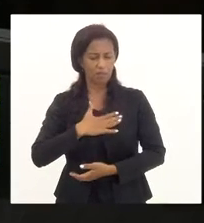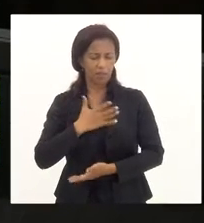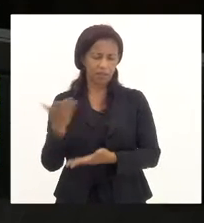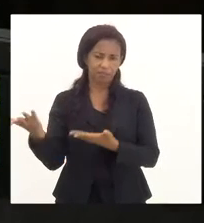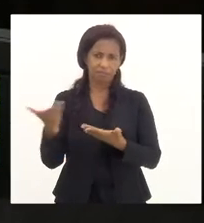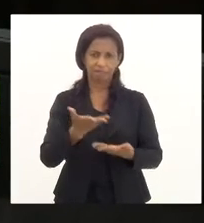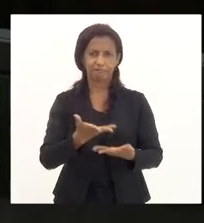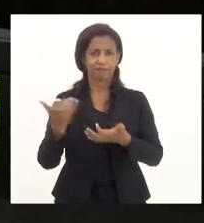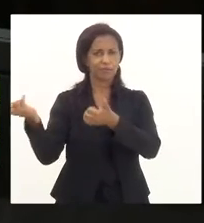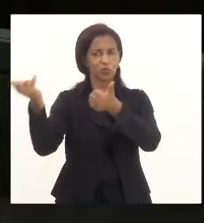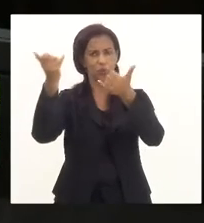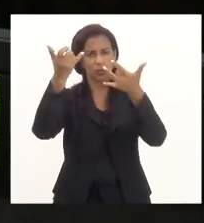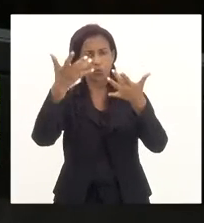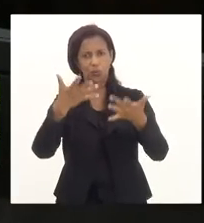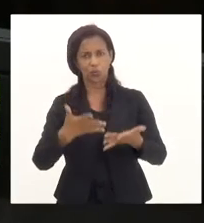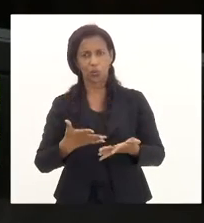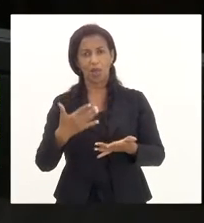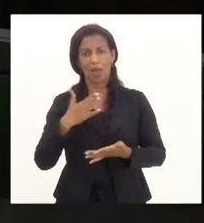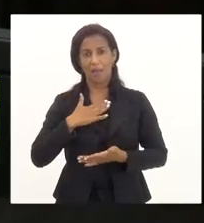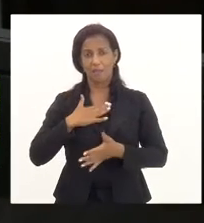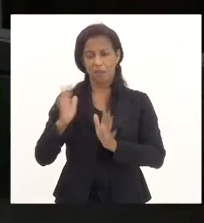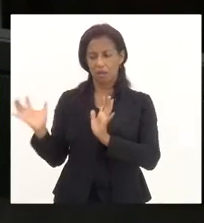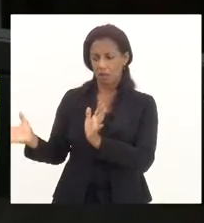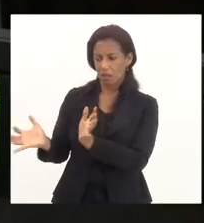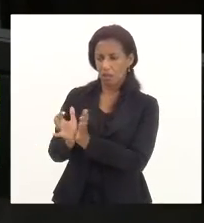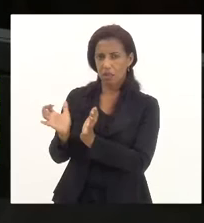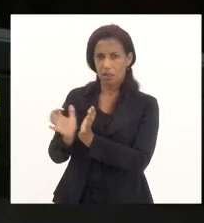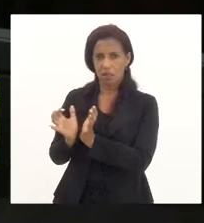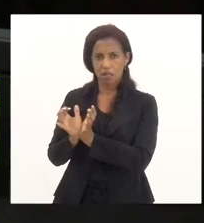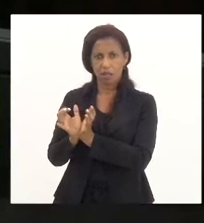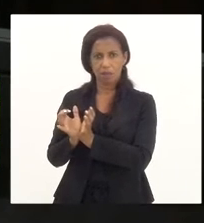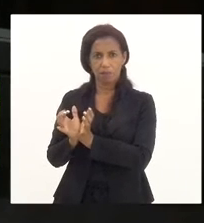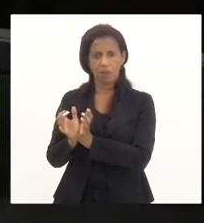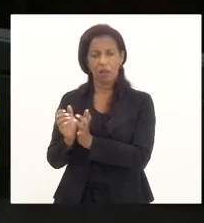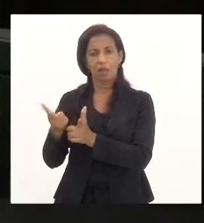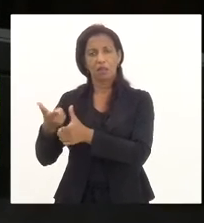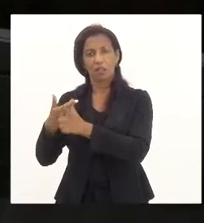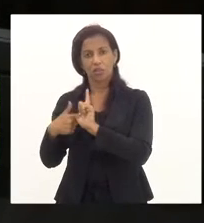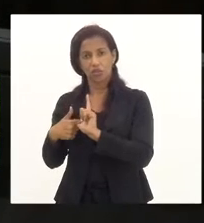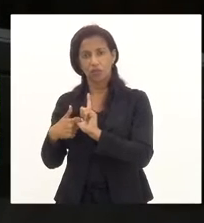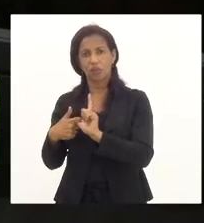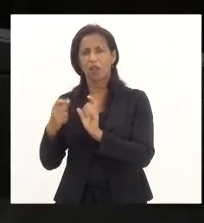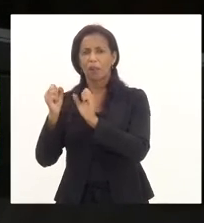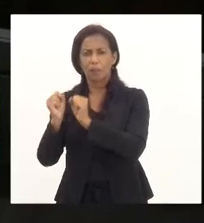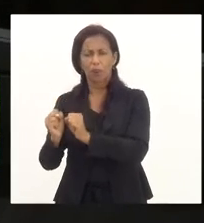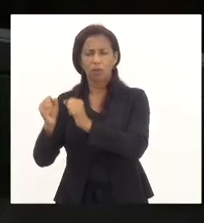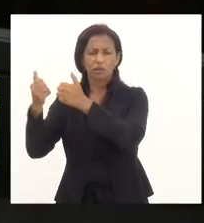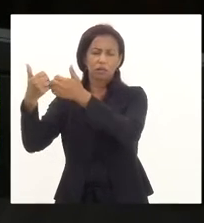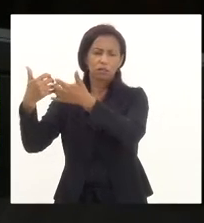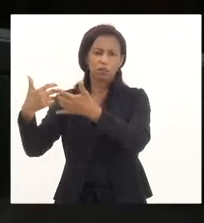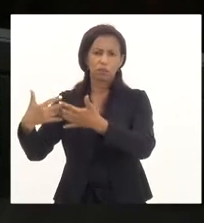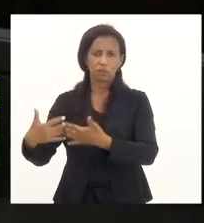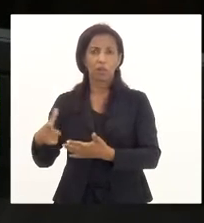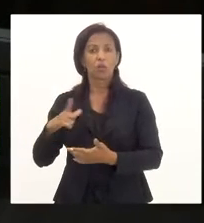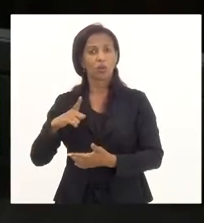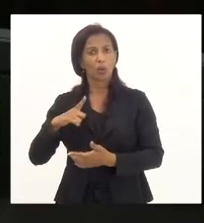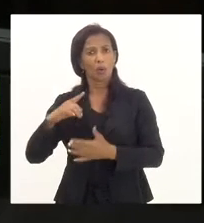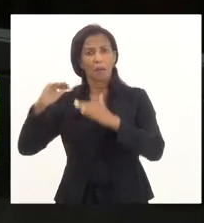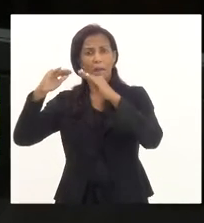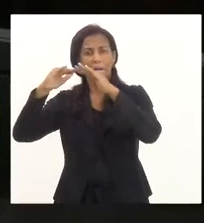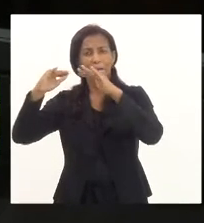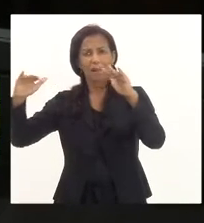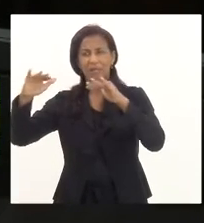prazer em recebê-lo para que a minha superintendente de da dívida pública posso esclarecer nós temos a